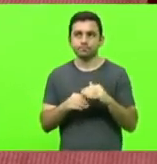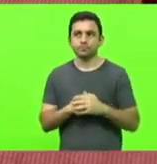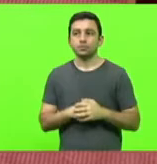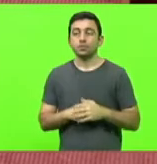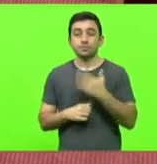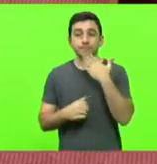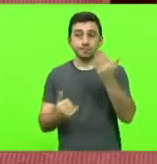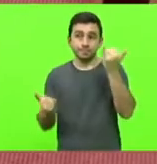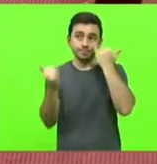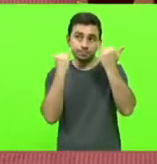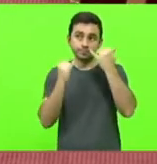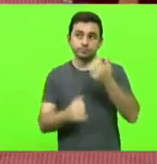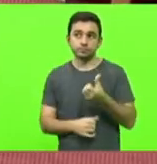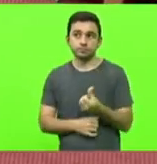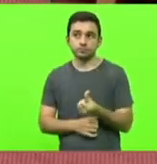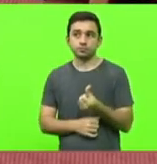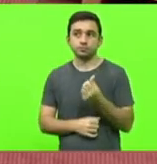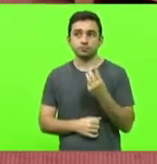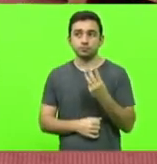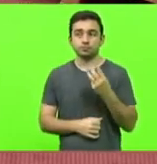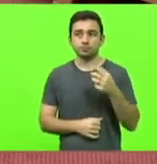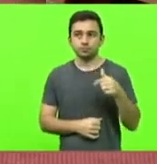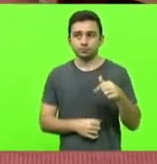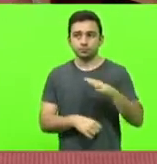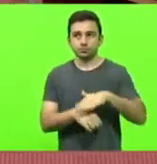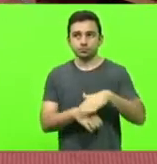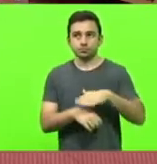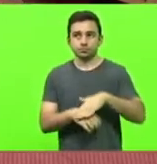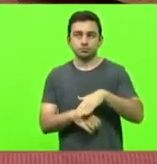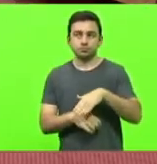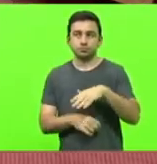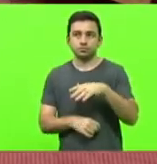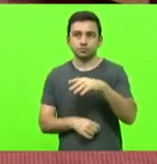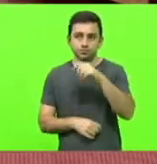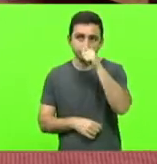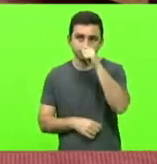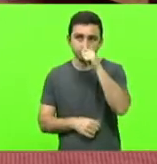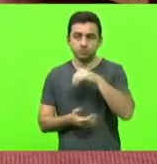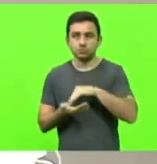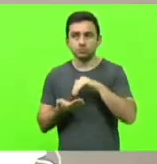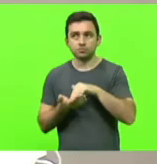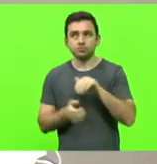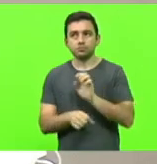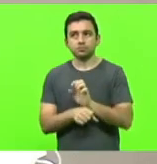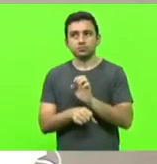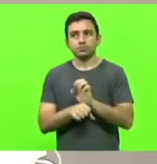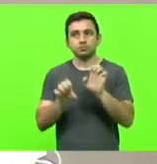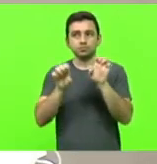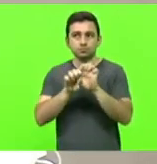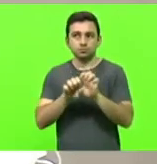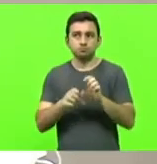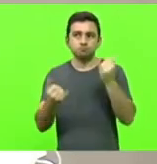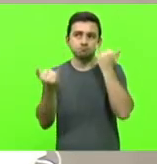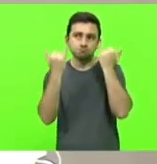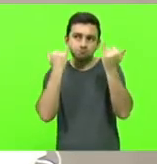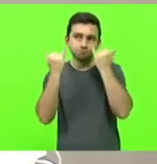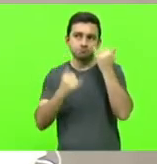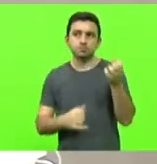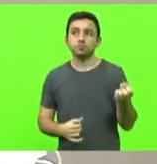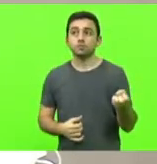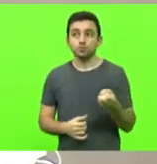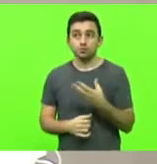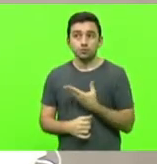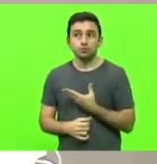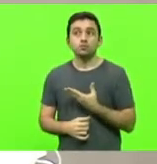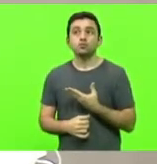Pedido de informação 637, autor deputado João Amin, solicitando ao secretário de Estado da Infraestrutura informações atualizadas acerca dos motivos